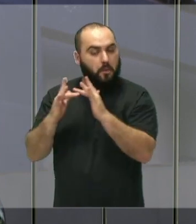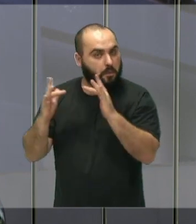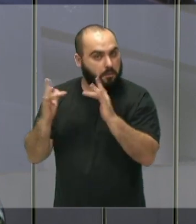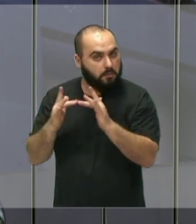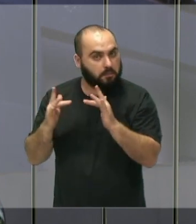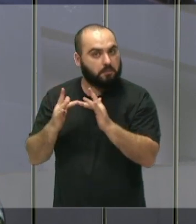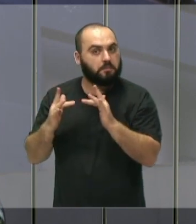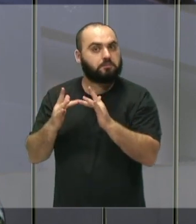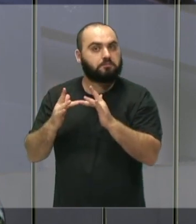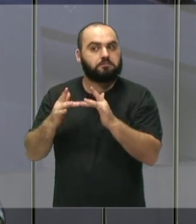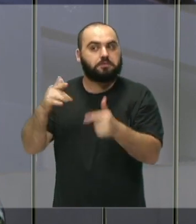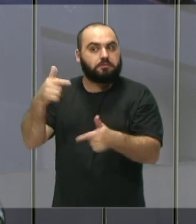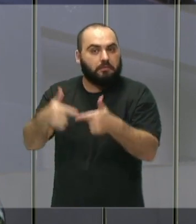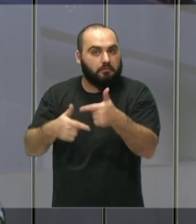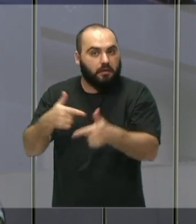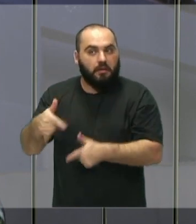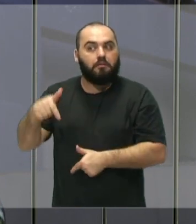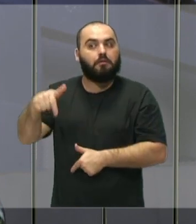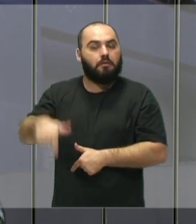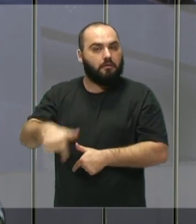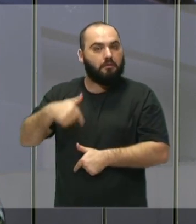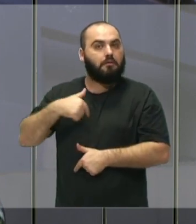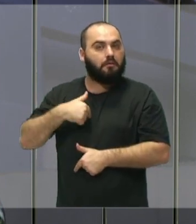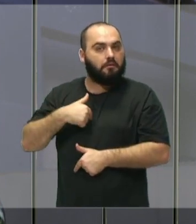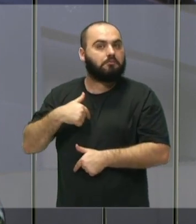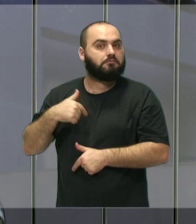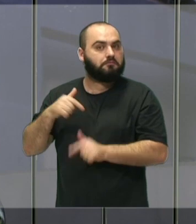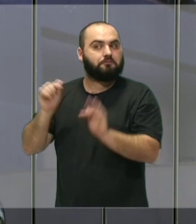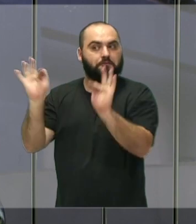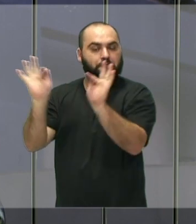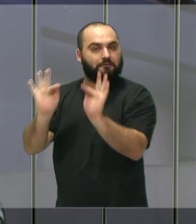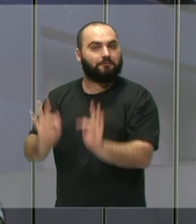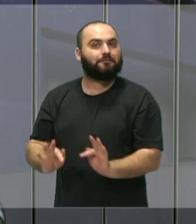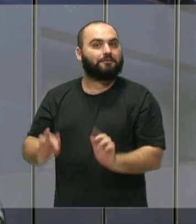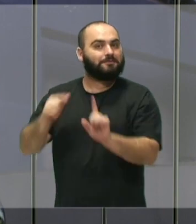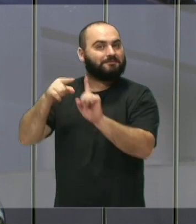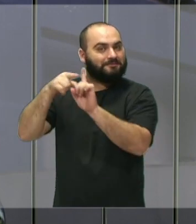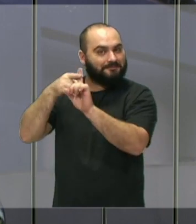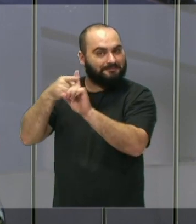algumas ações aqui me surpreenderam num ponto positivo.